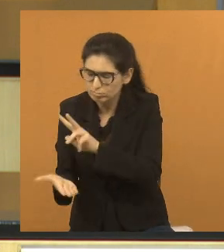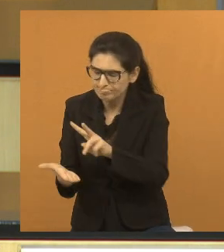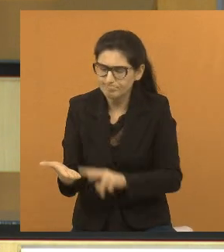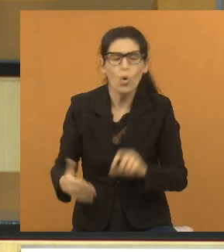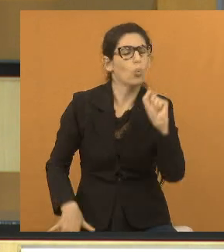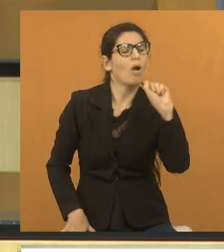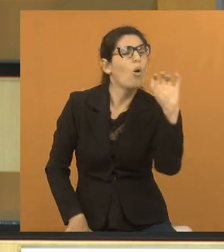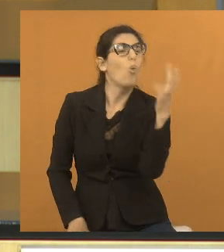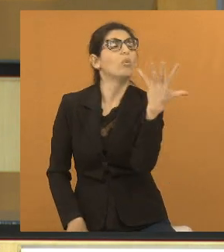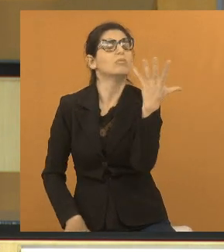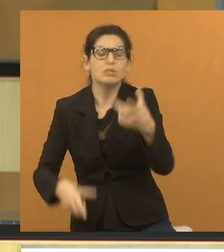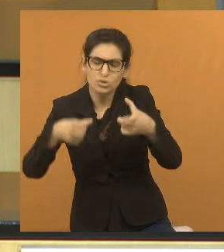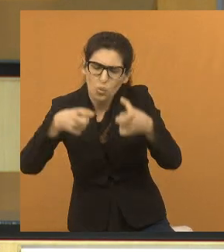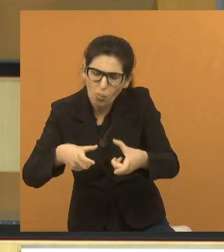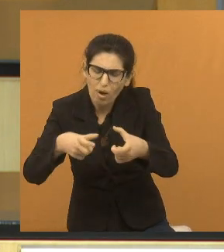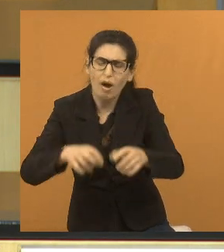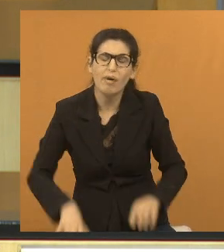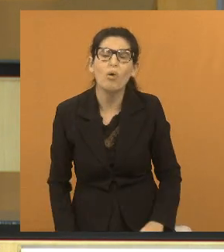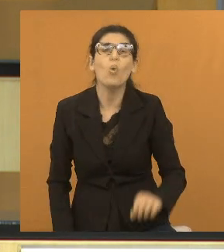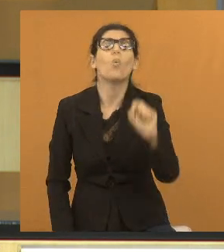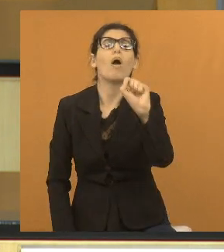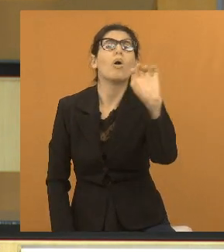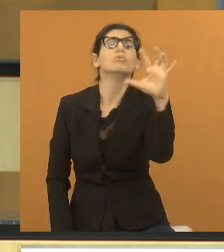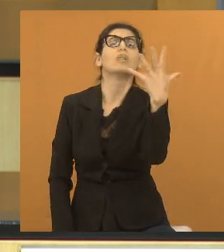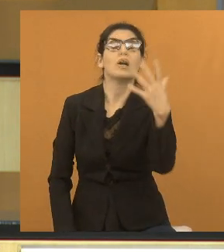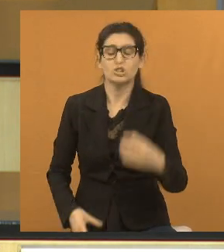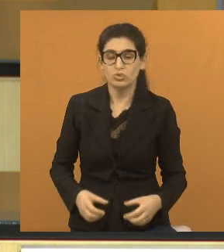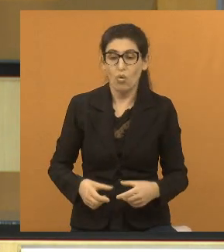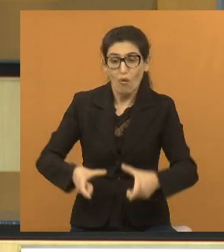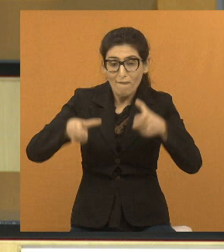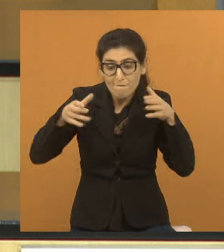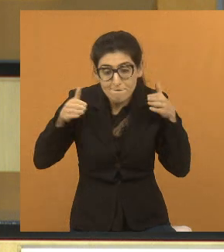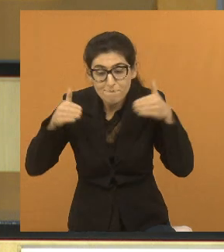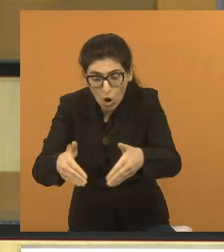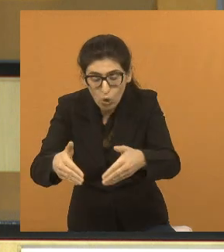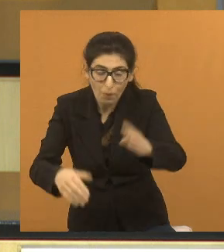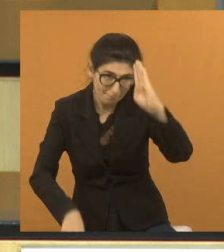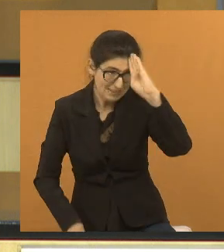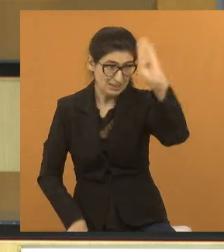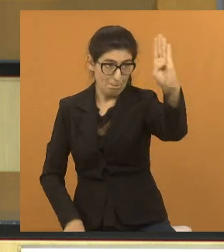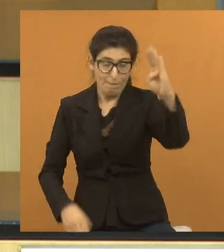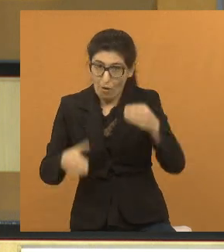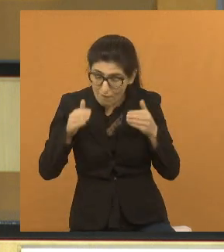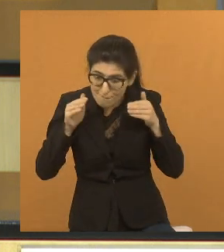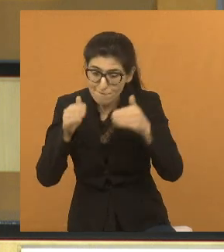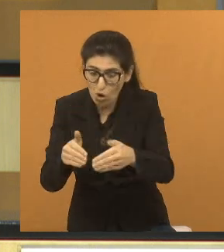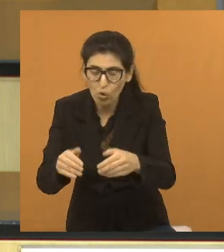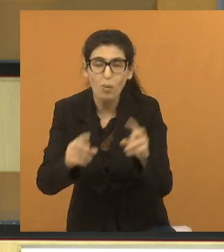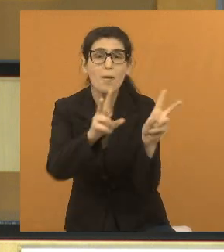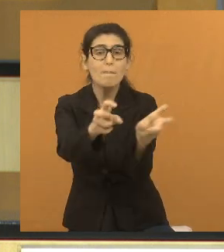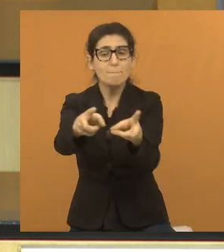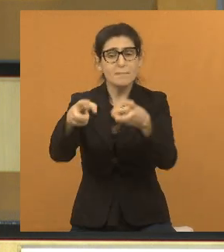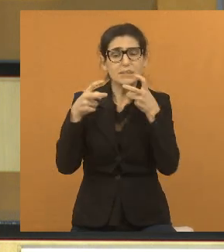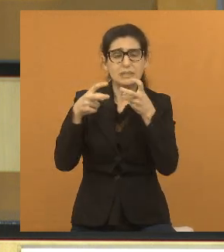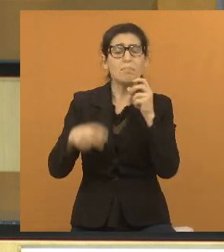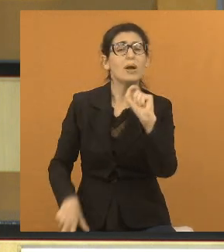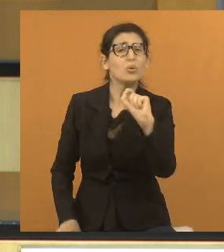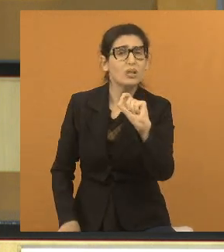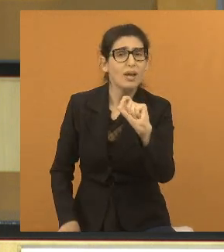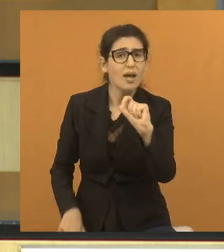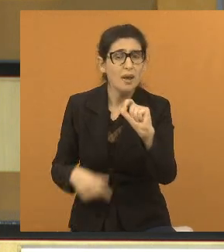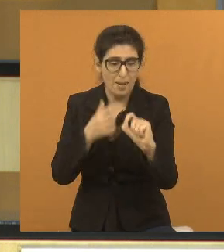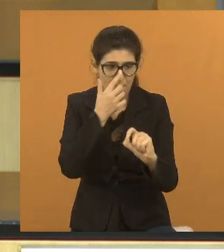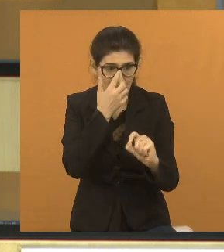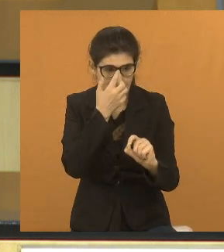ocorria no local, qual era a atividade predominante. Então, percebeu-se que algumas vias,